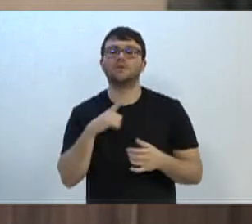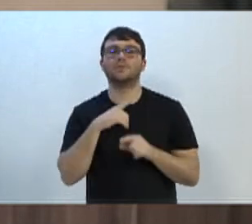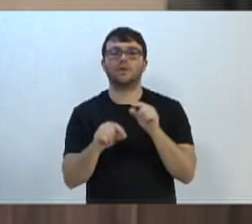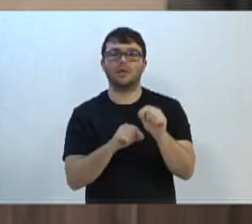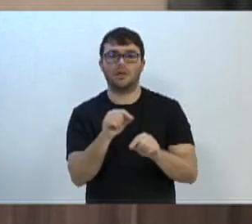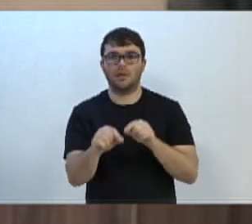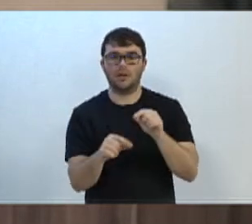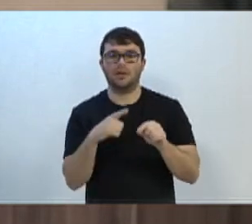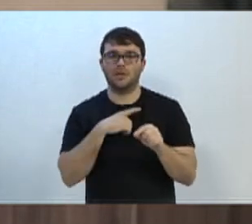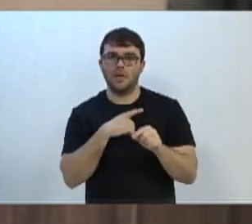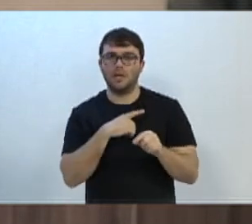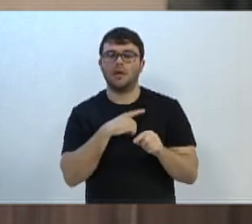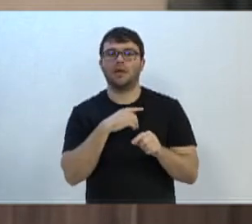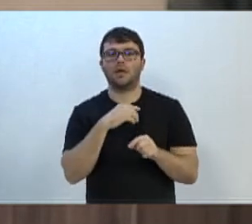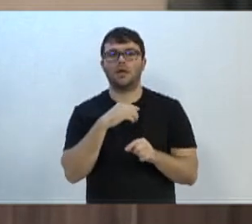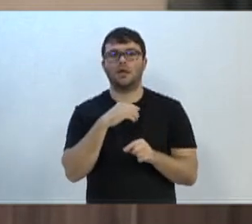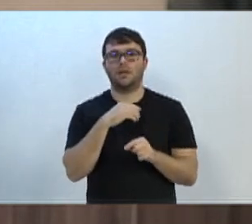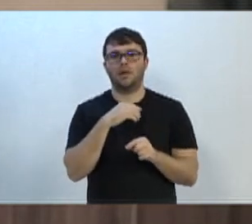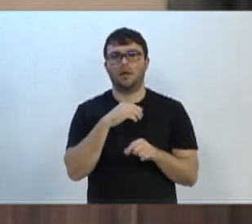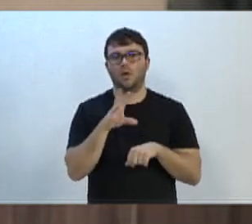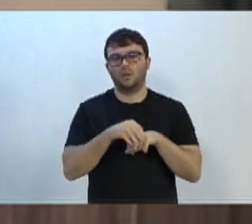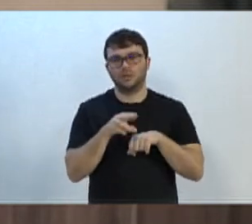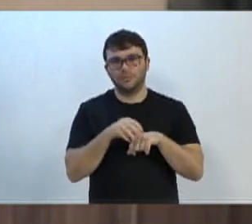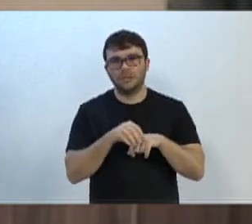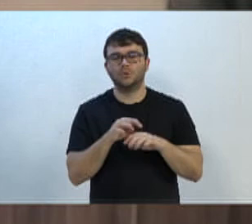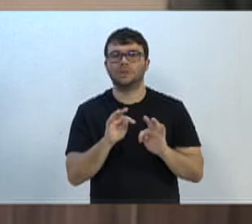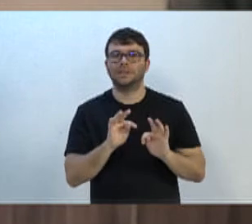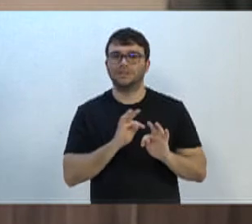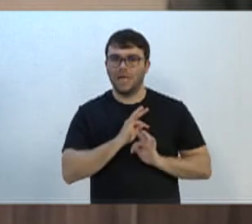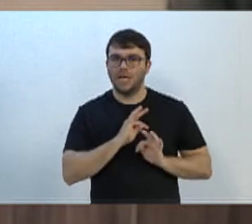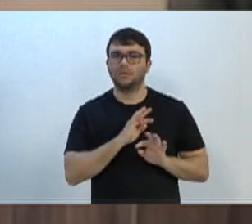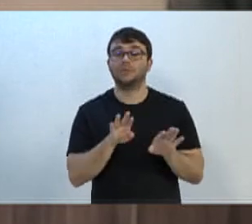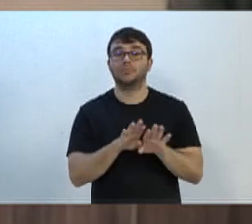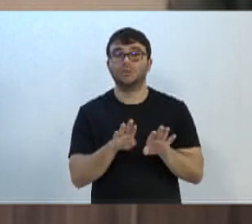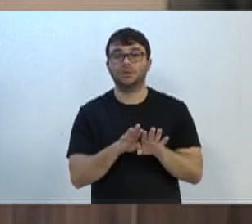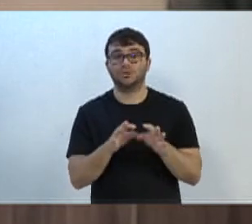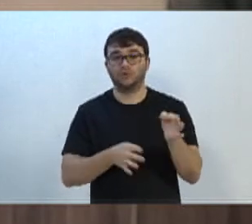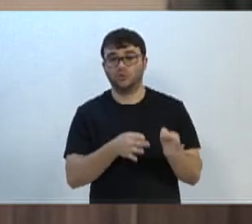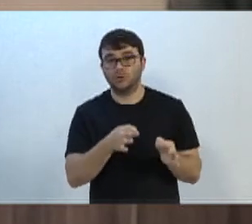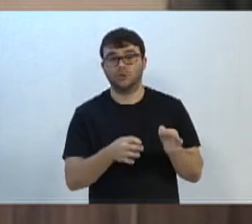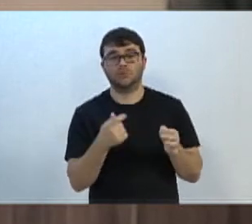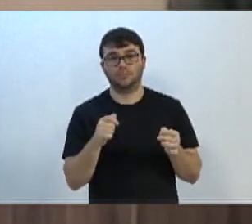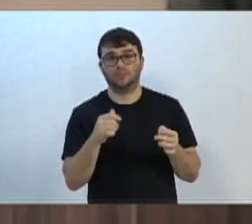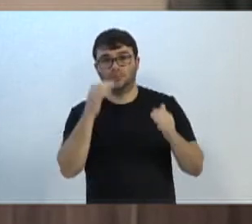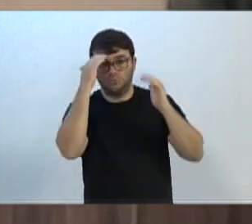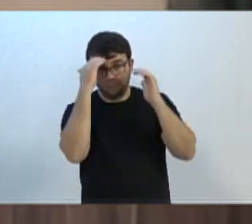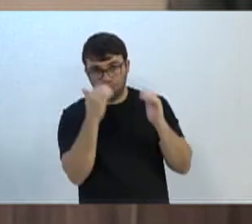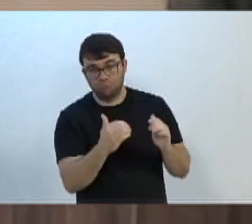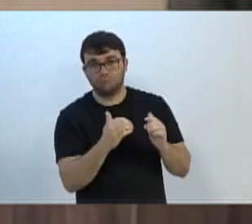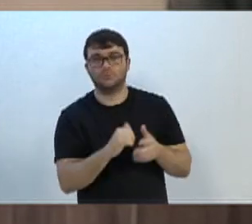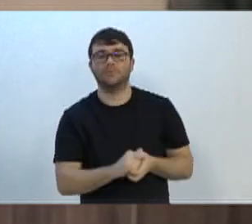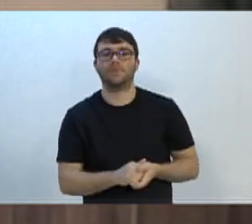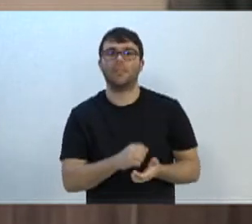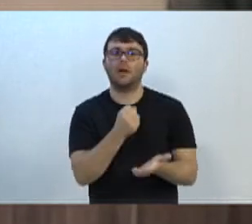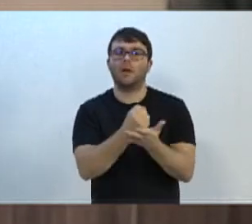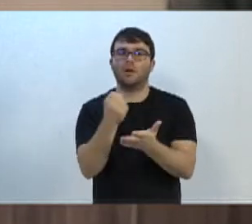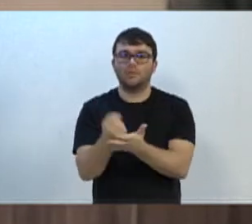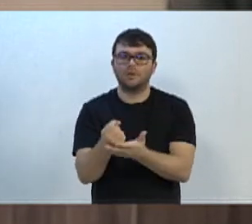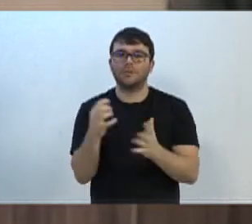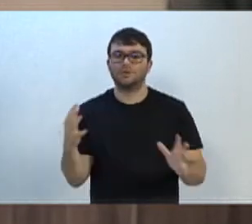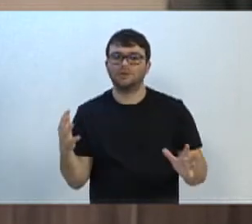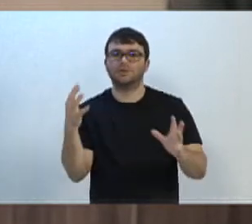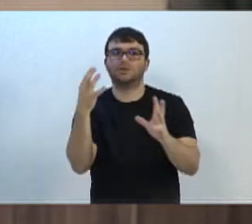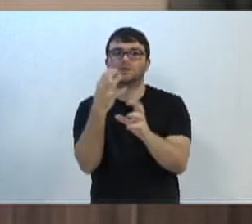um conhecimento técnico e jurídico nesse processo que tem que ser observado o contrato ele soma esse